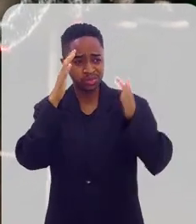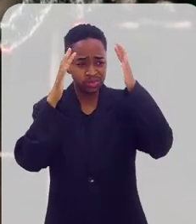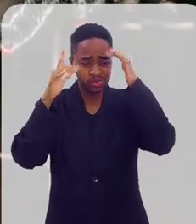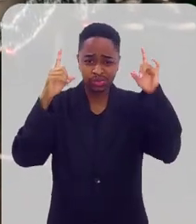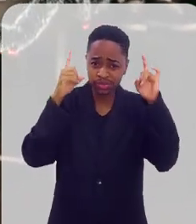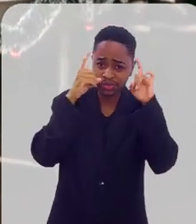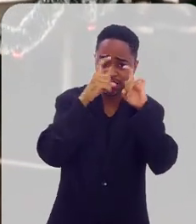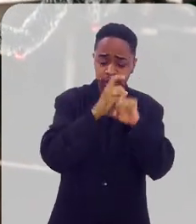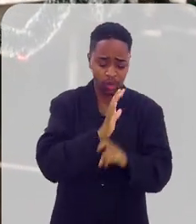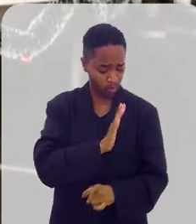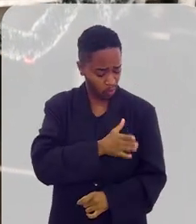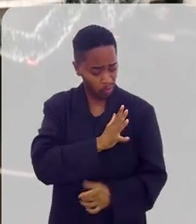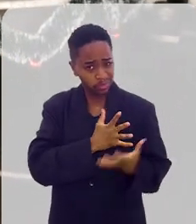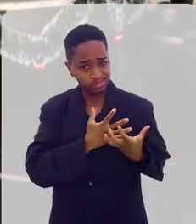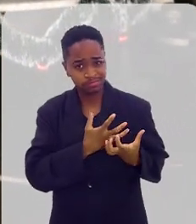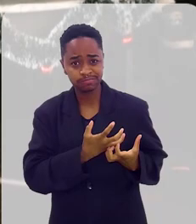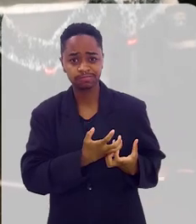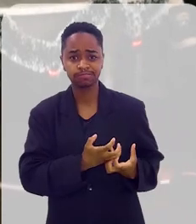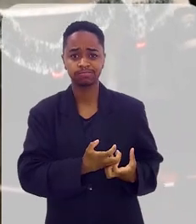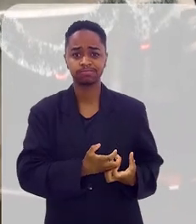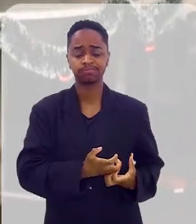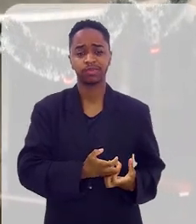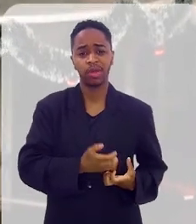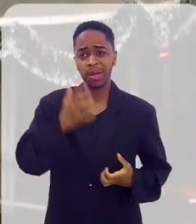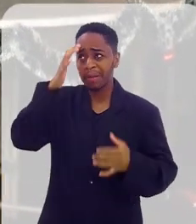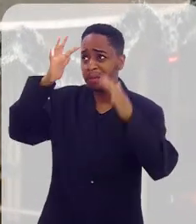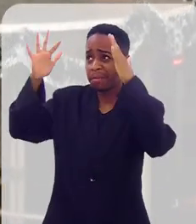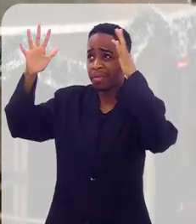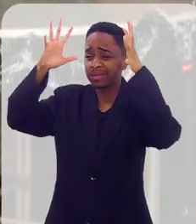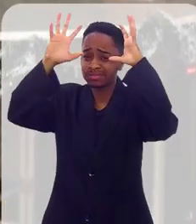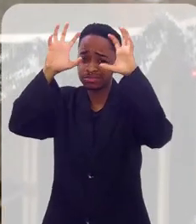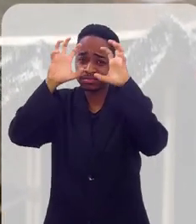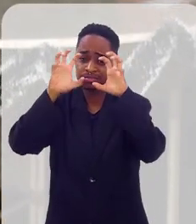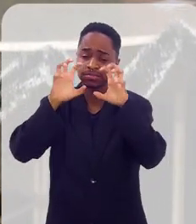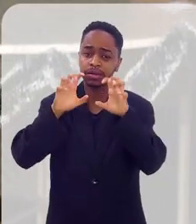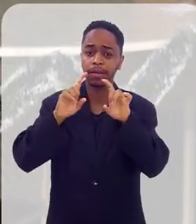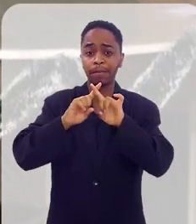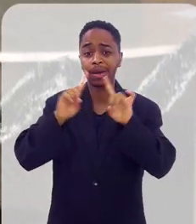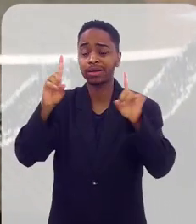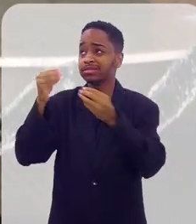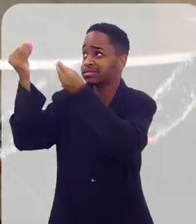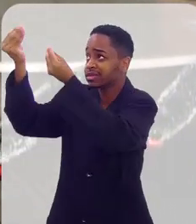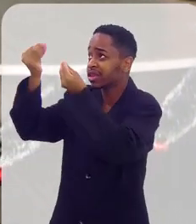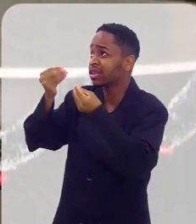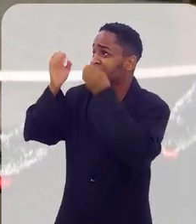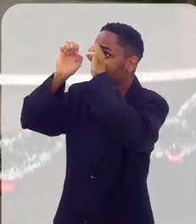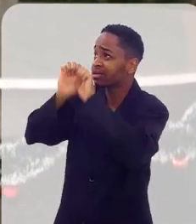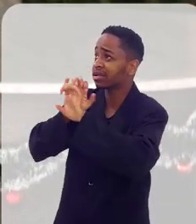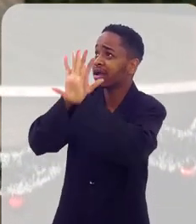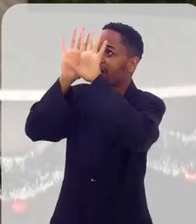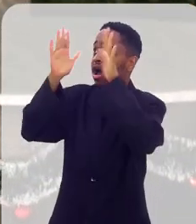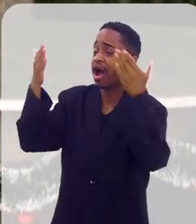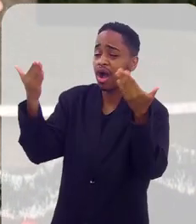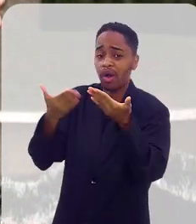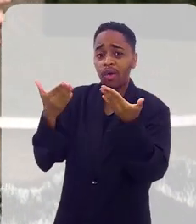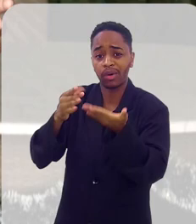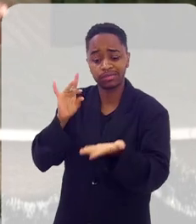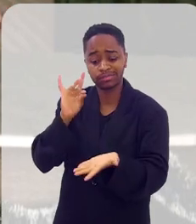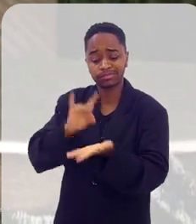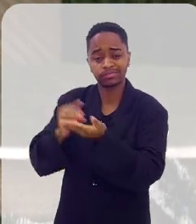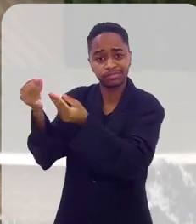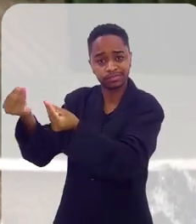pesadelos. Coração cinza, mente obscura, trouxe luz à cor e o amor